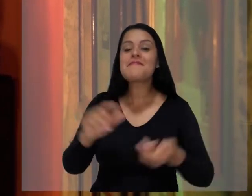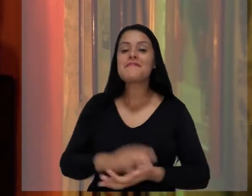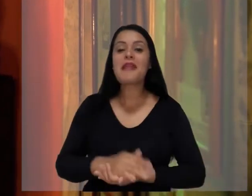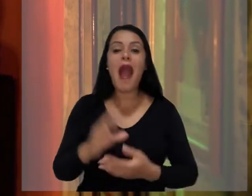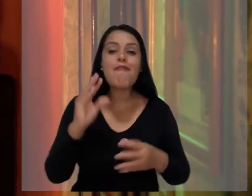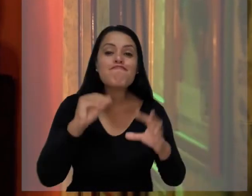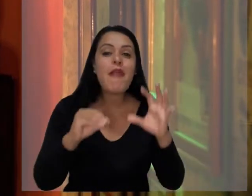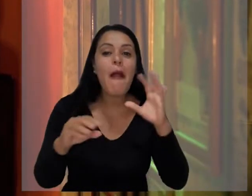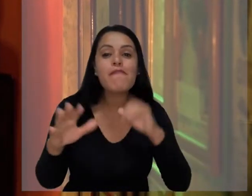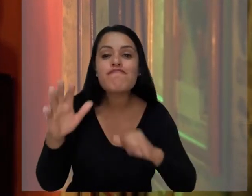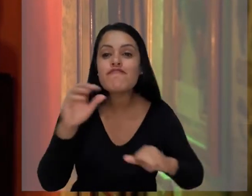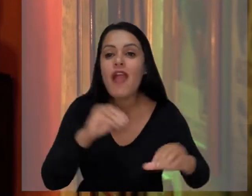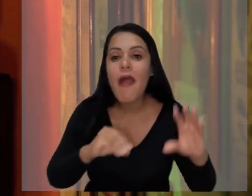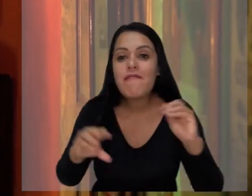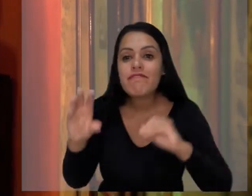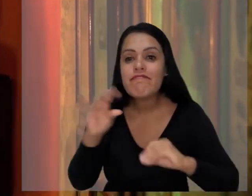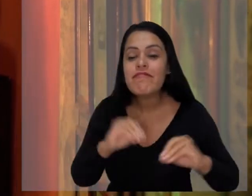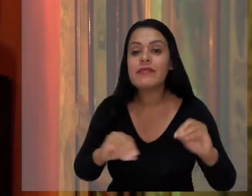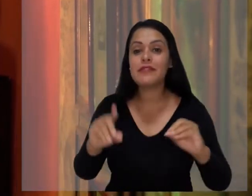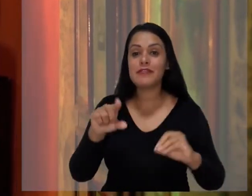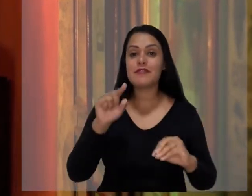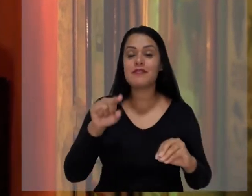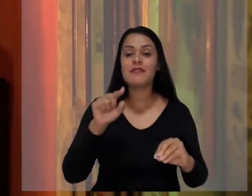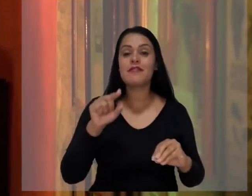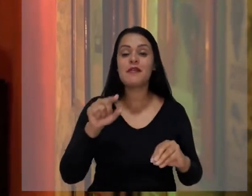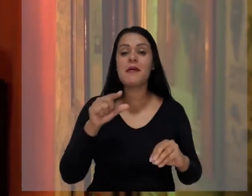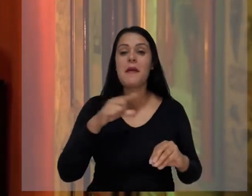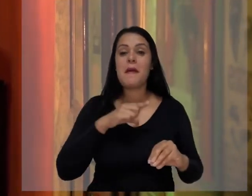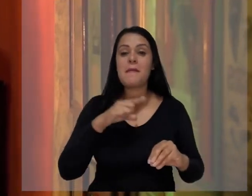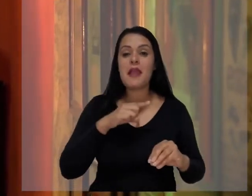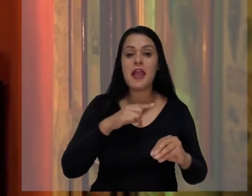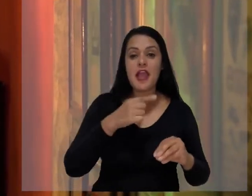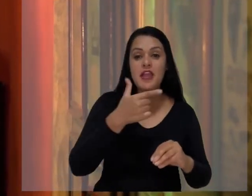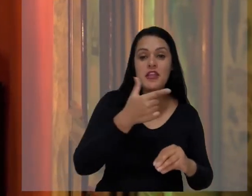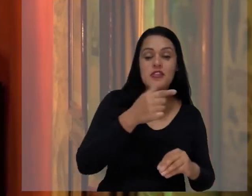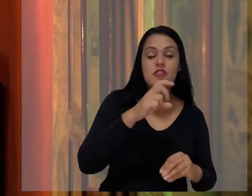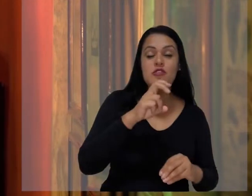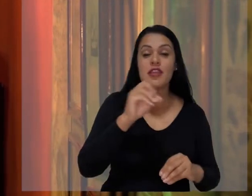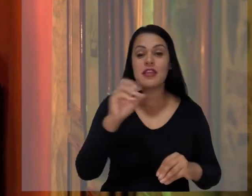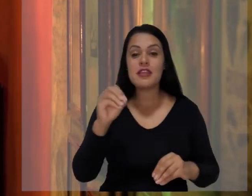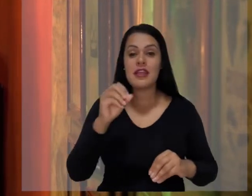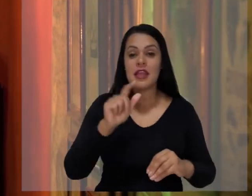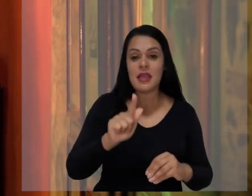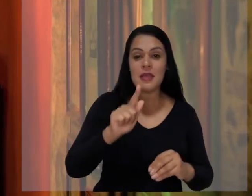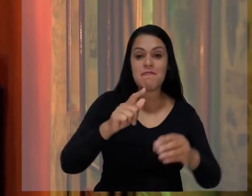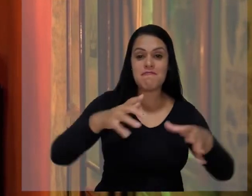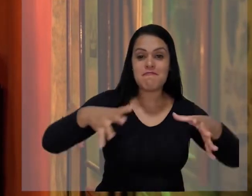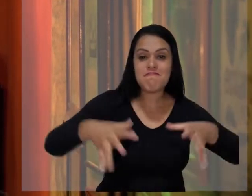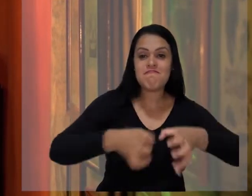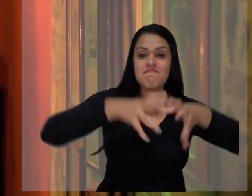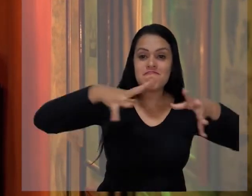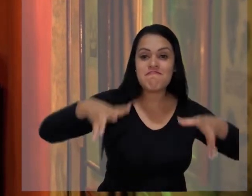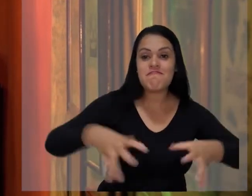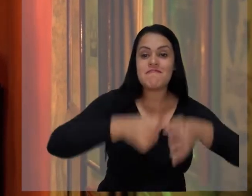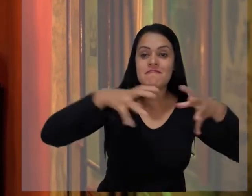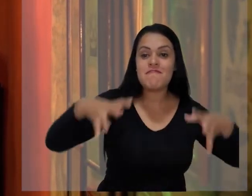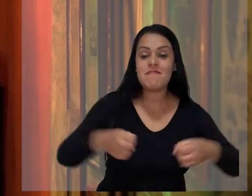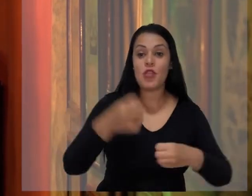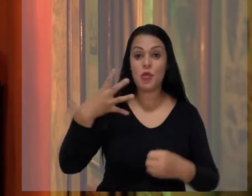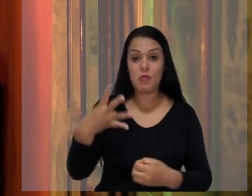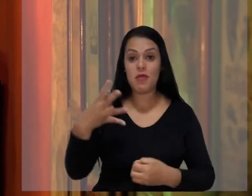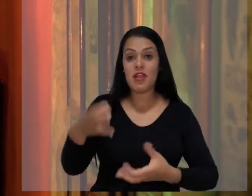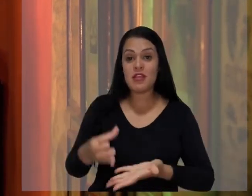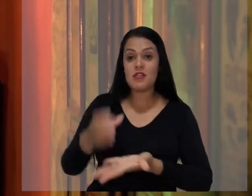Nham, nham. Tu pega 500 gramas de trigo, põe na bacia. Depois, tu pega